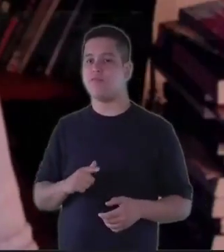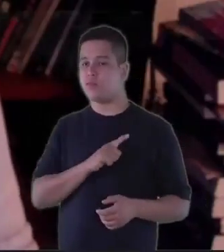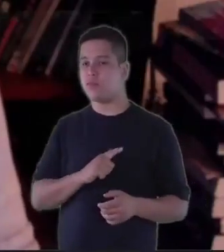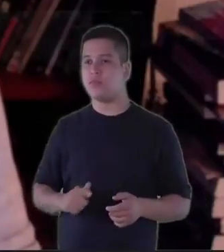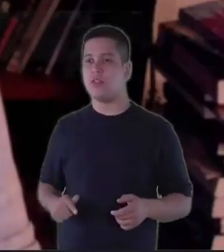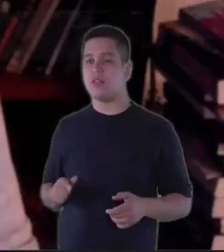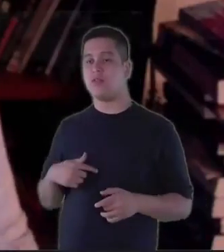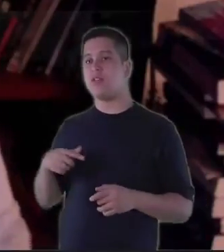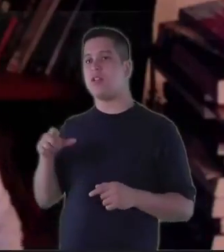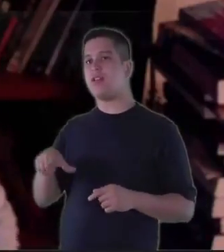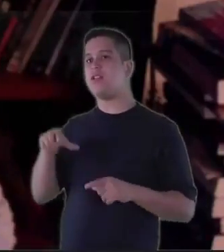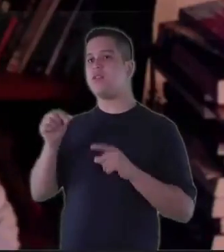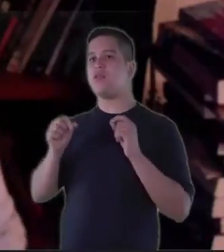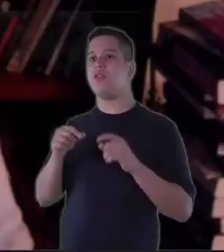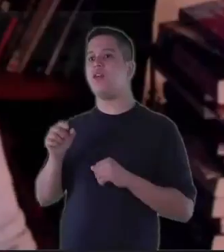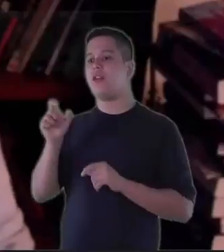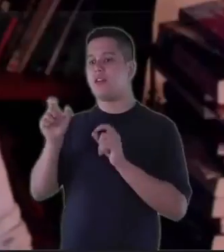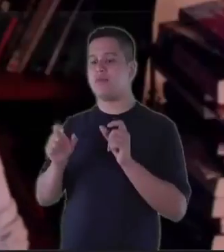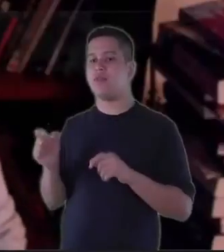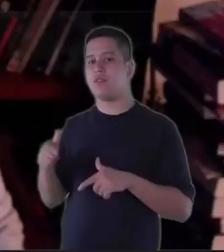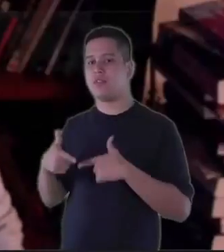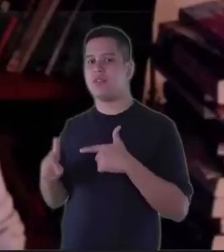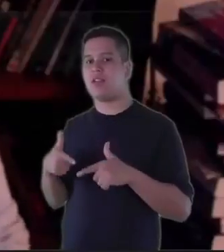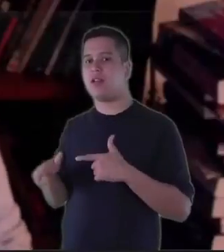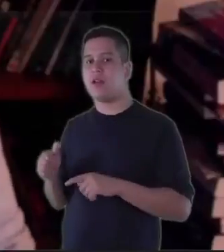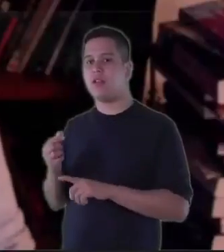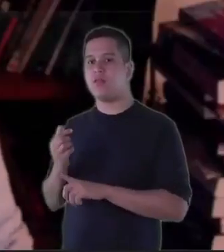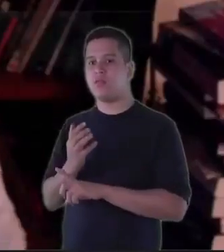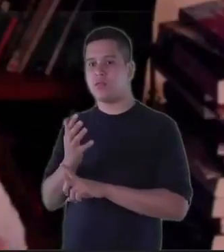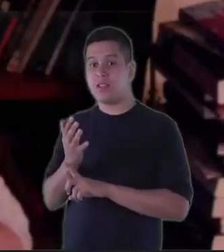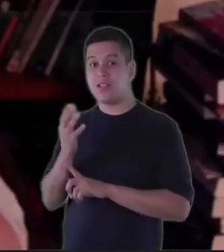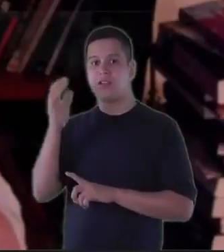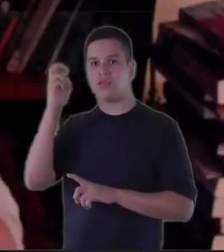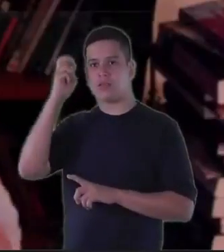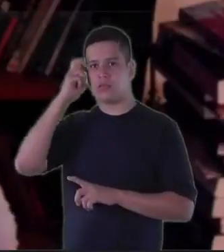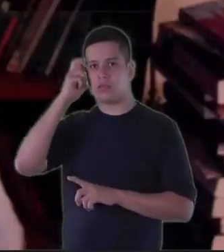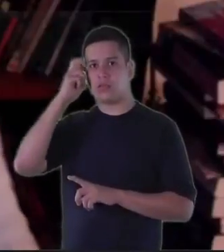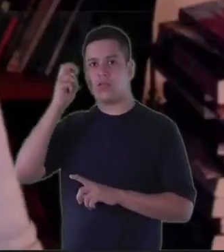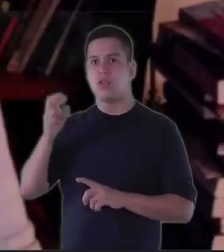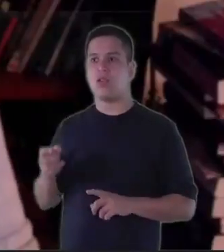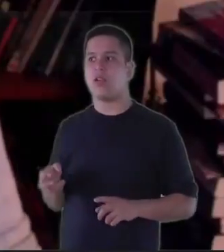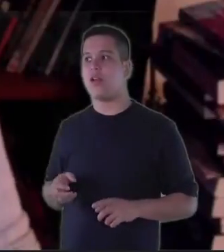a nós, né? Artistas, a nós que lidamos com a cultura, como